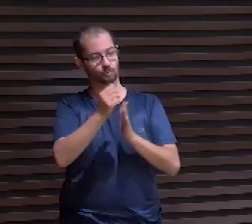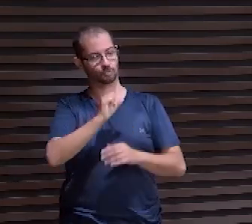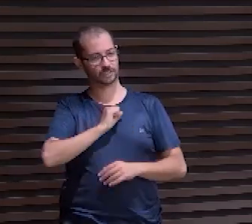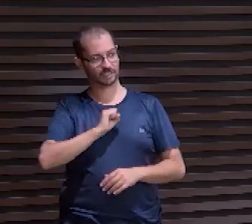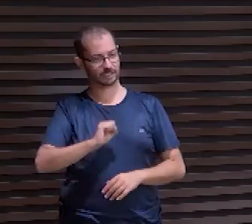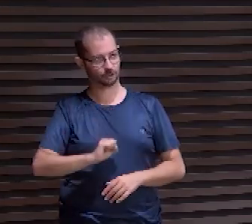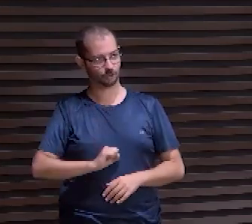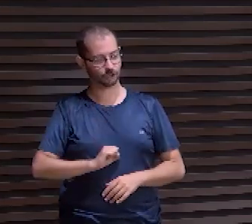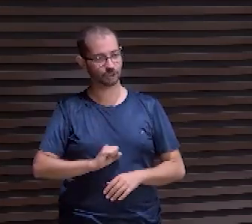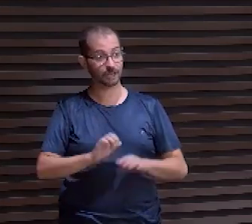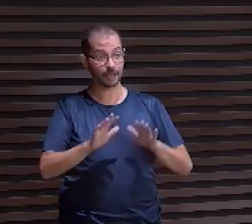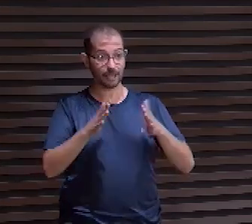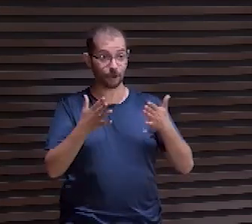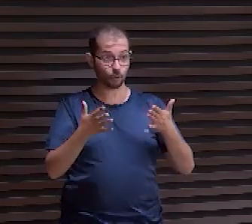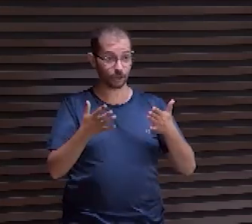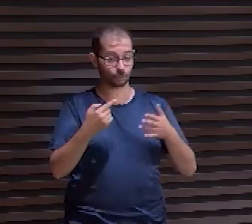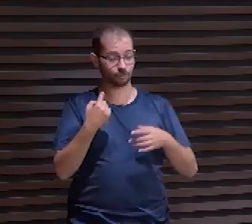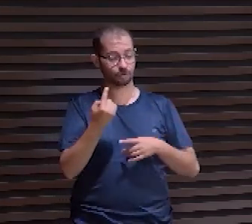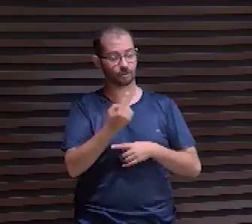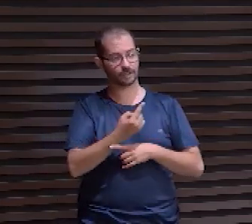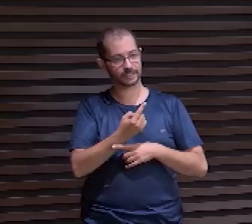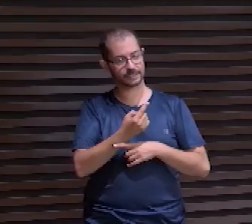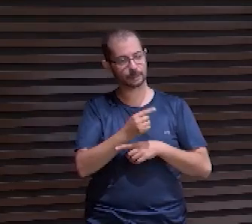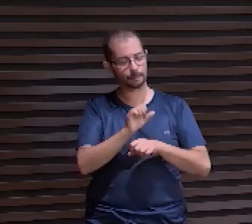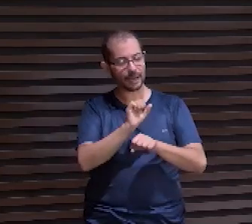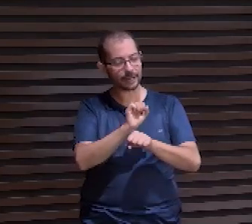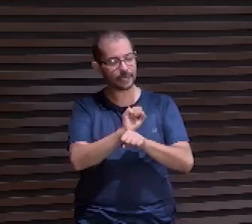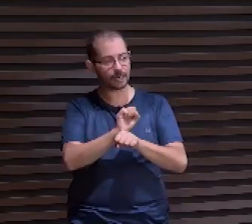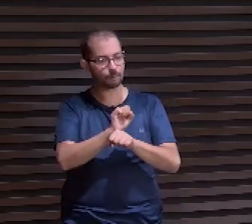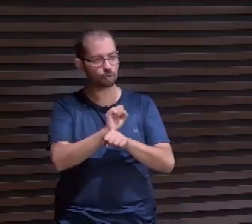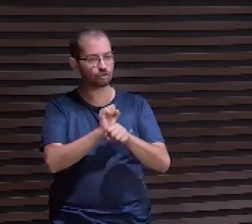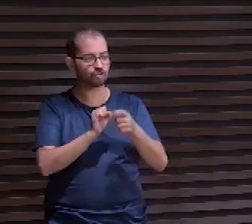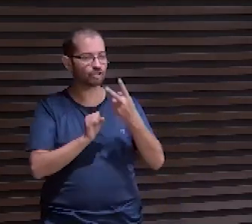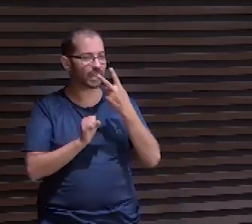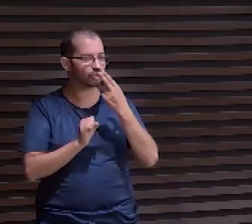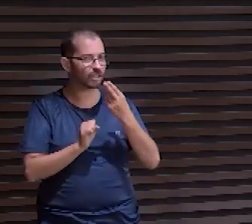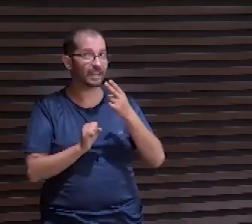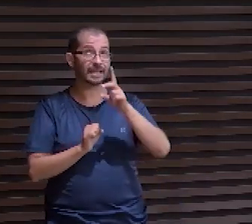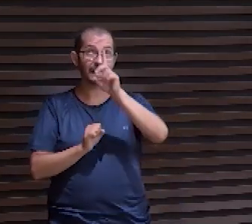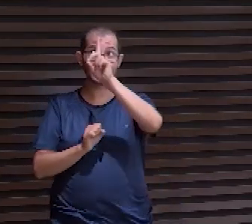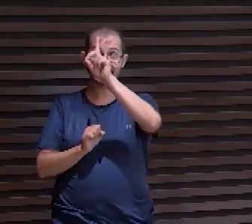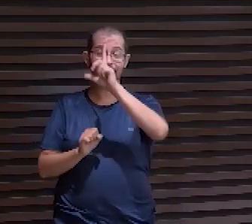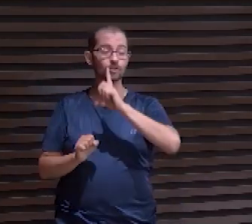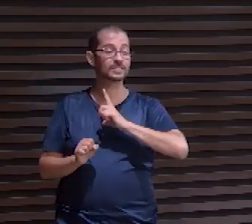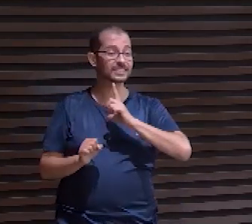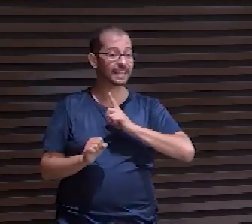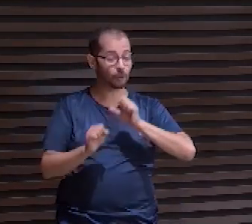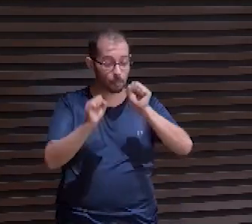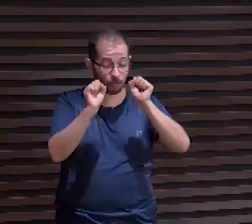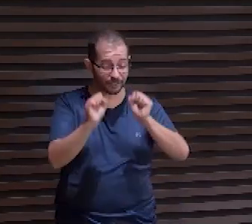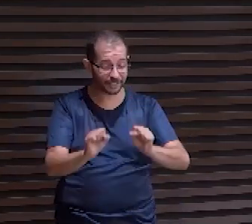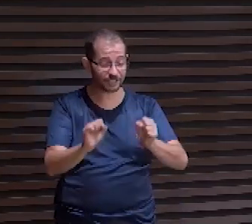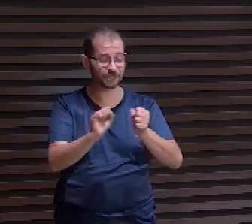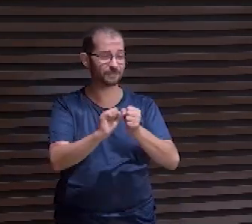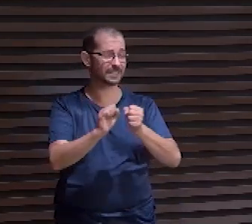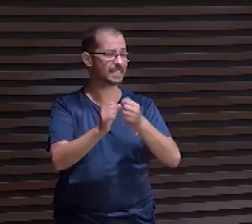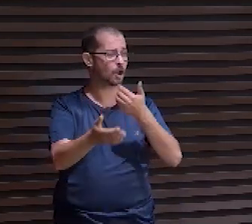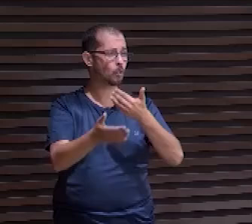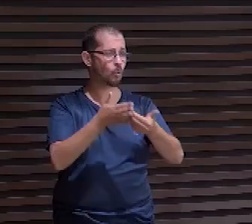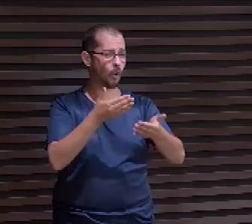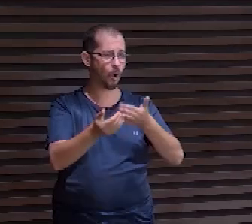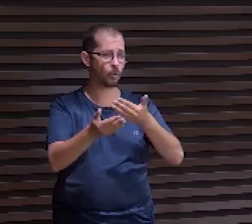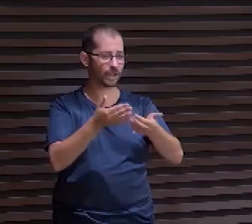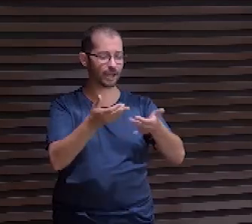nós deixamos de considerar que ele tem o poder de fazer qualquer coisa que seja para a